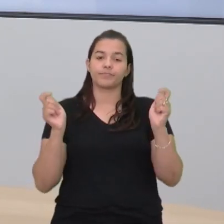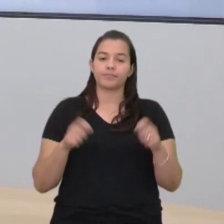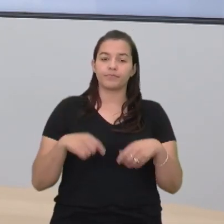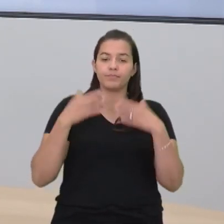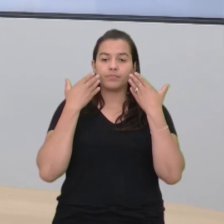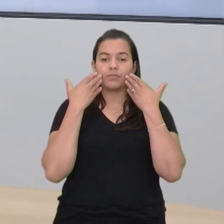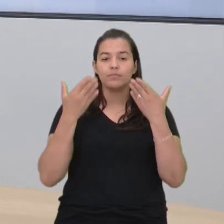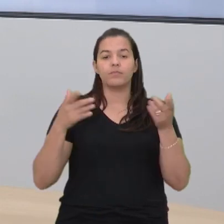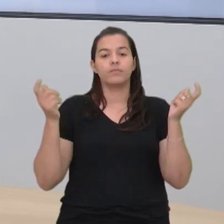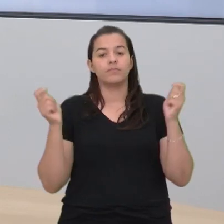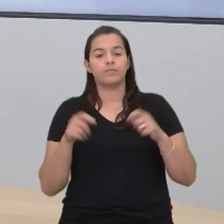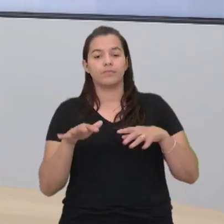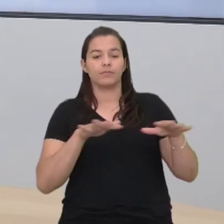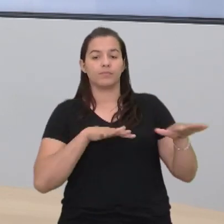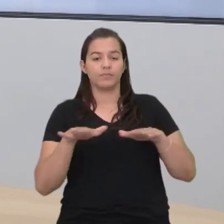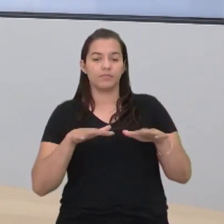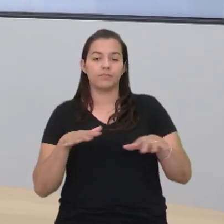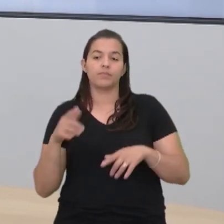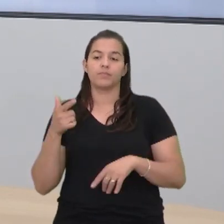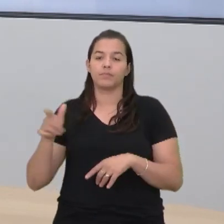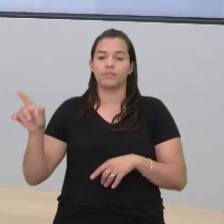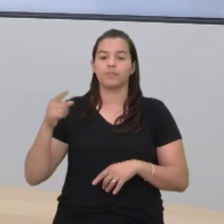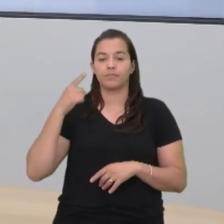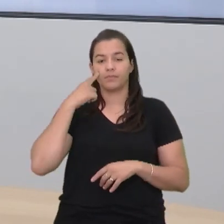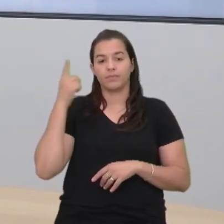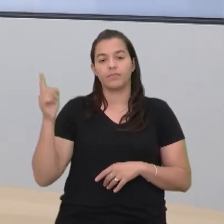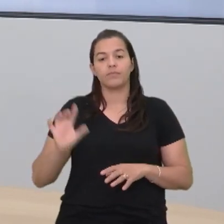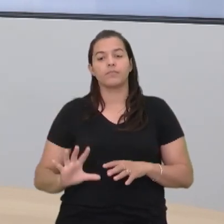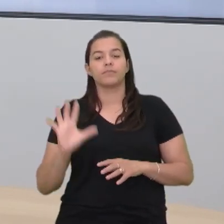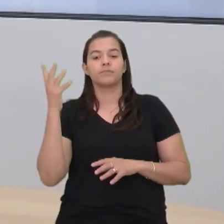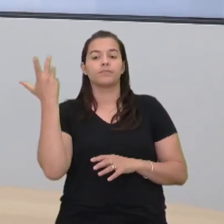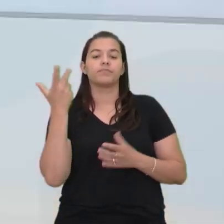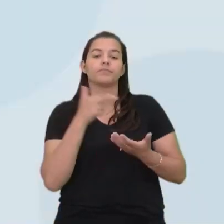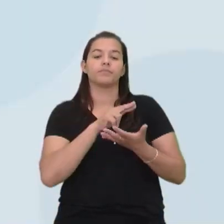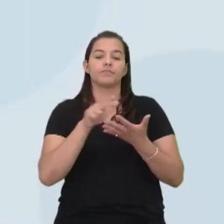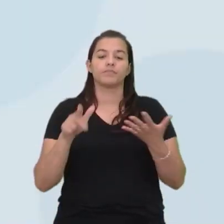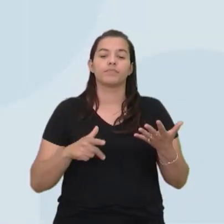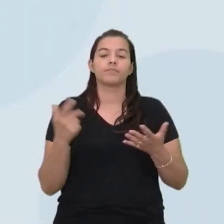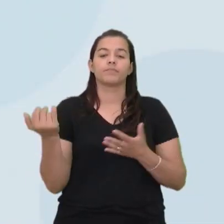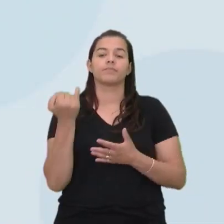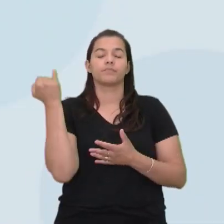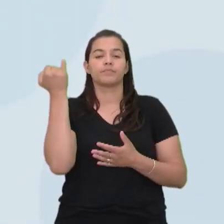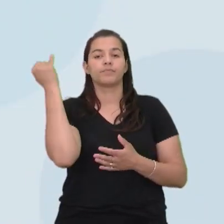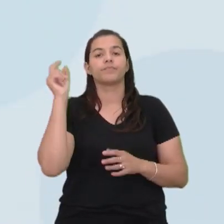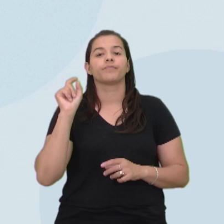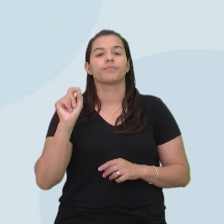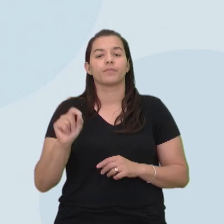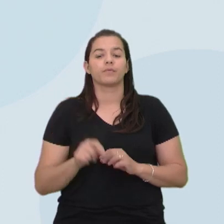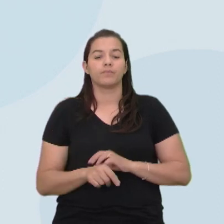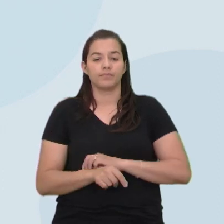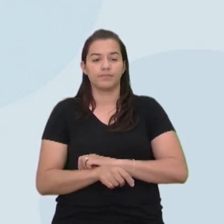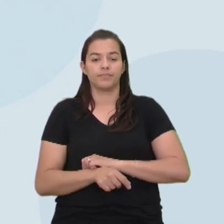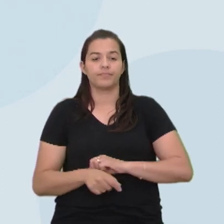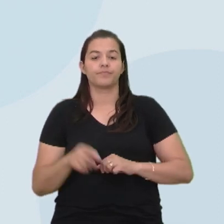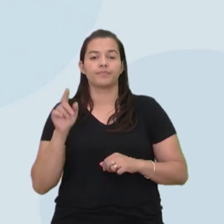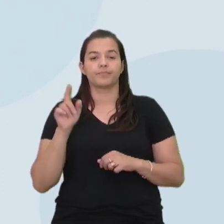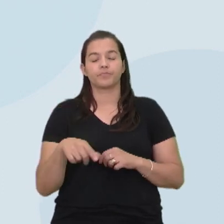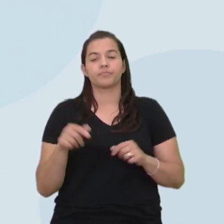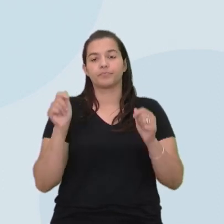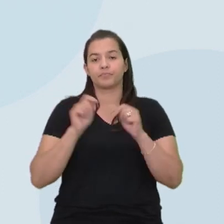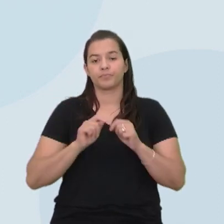já vi movimento, já vi som. Qual é o próximo? Eventos. O que os eventos fazem? Isso é importante. Código utilizados para executar